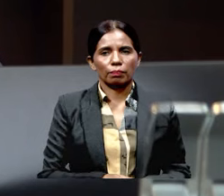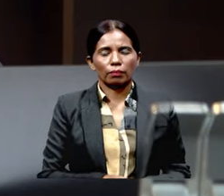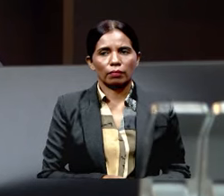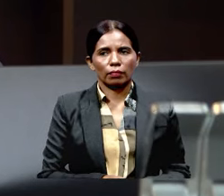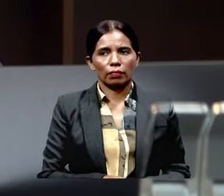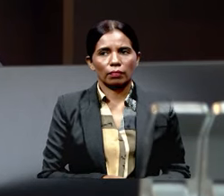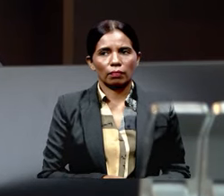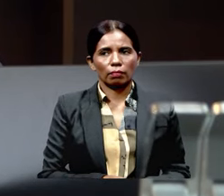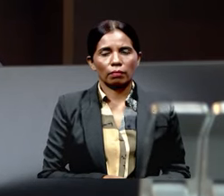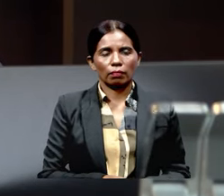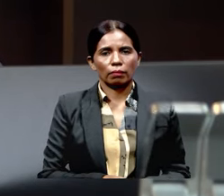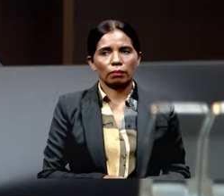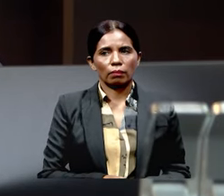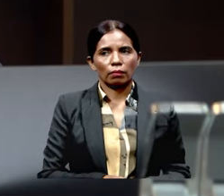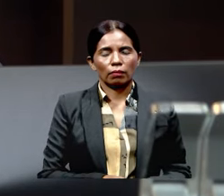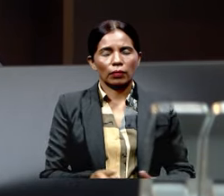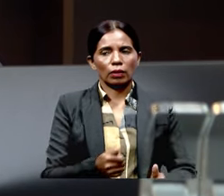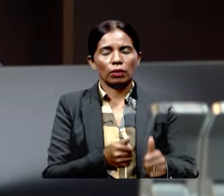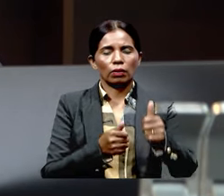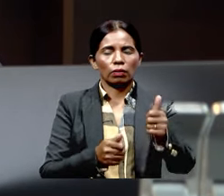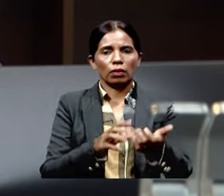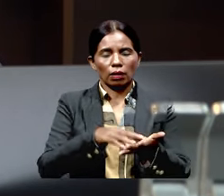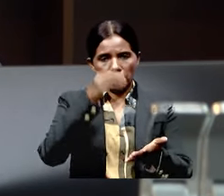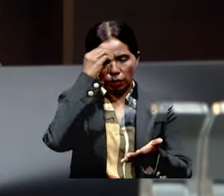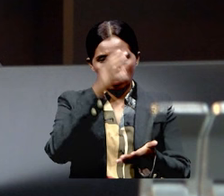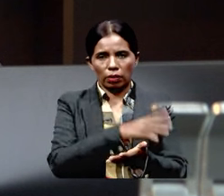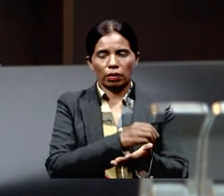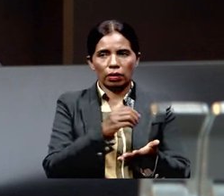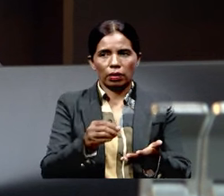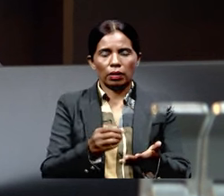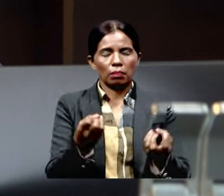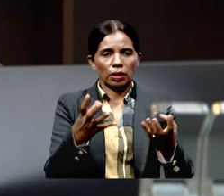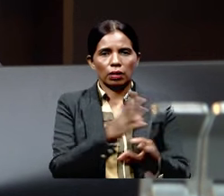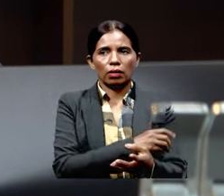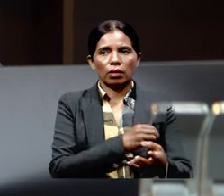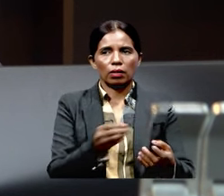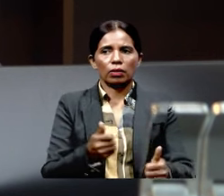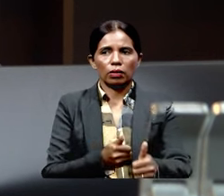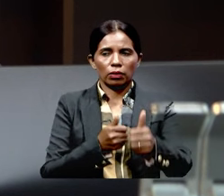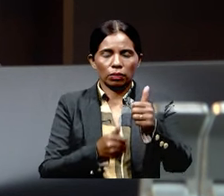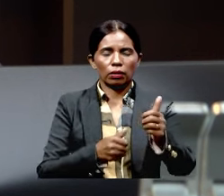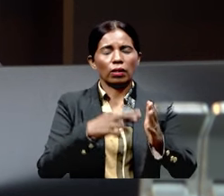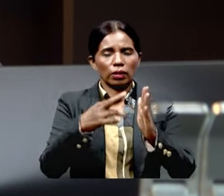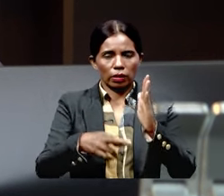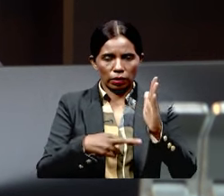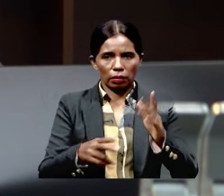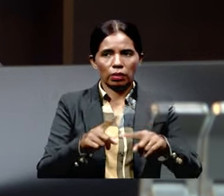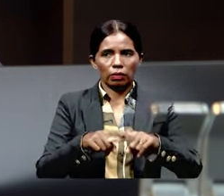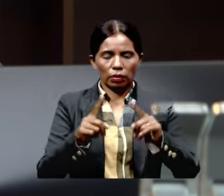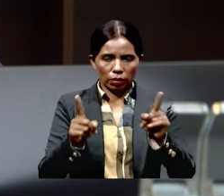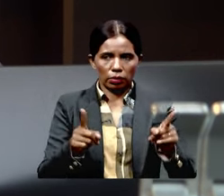Iha net tuir kursus tanto o barak maka e tu ir kurs tu ir rezimi ne balanes ne